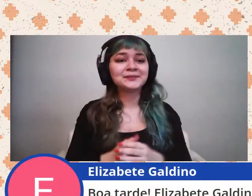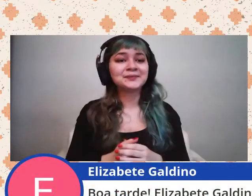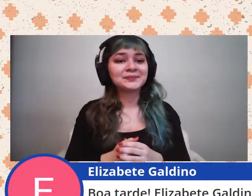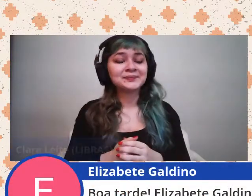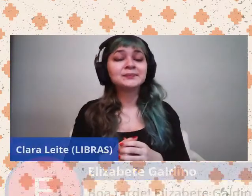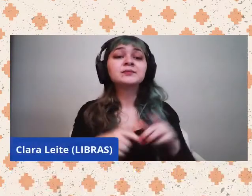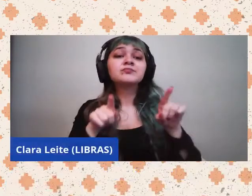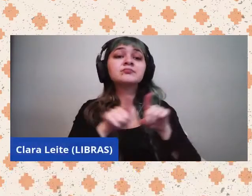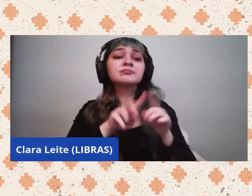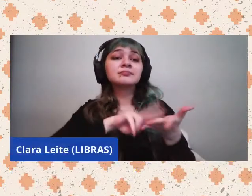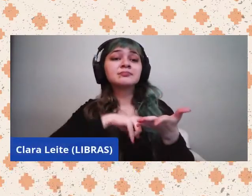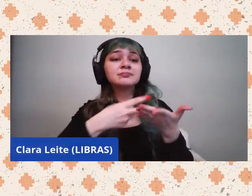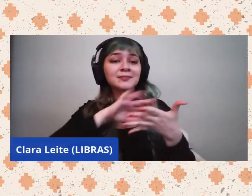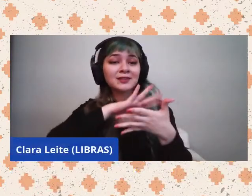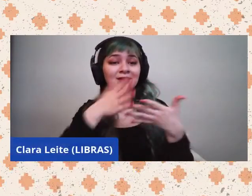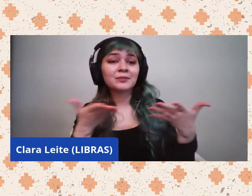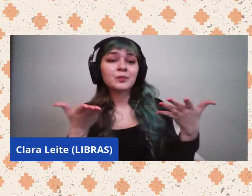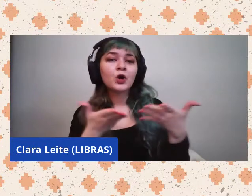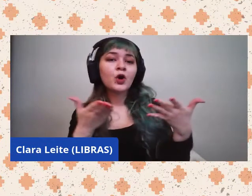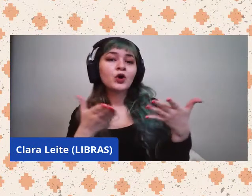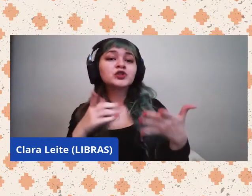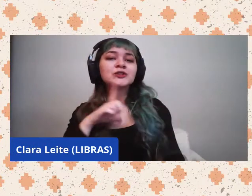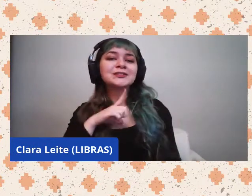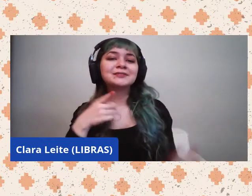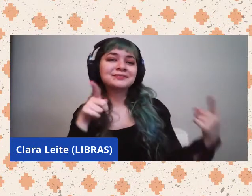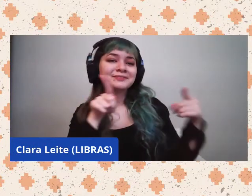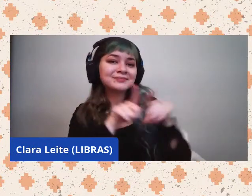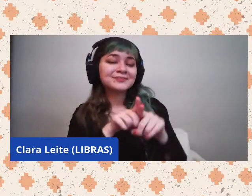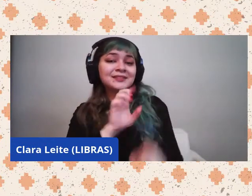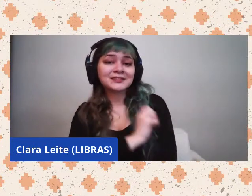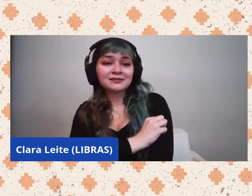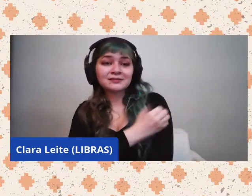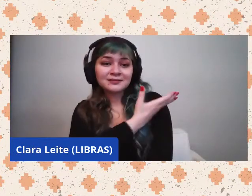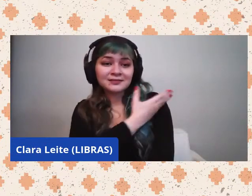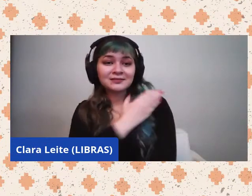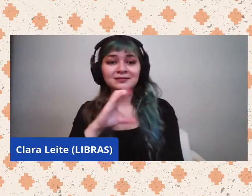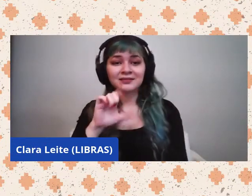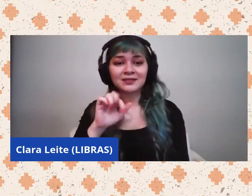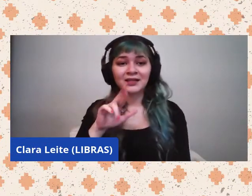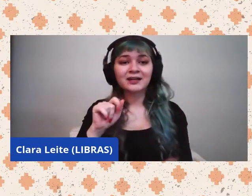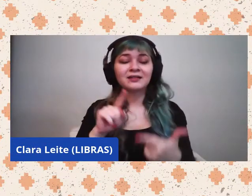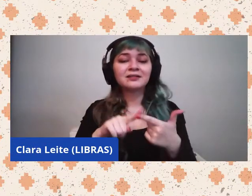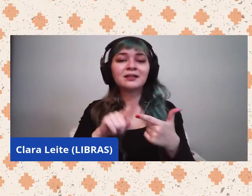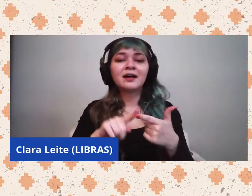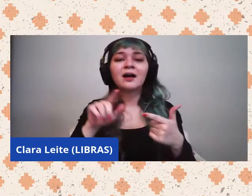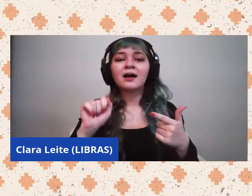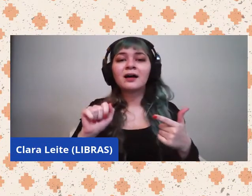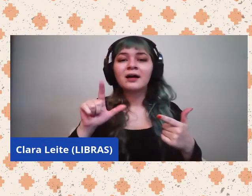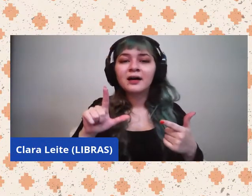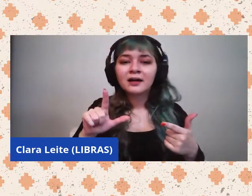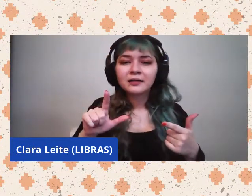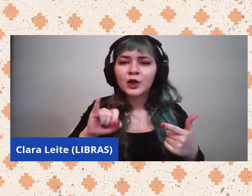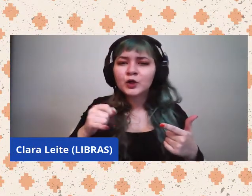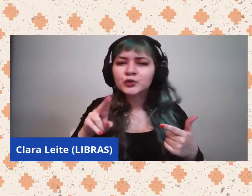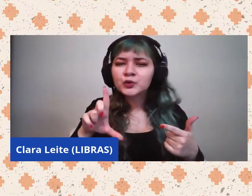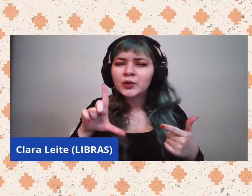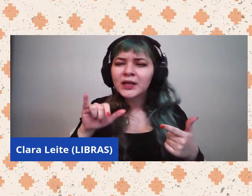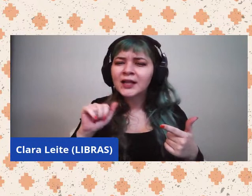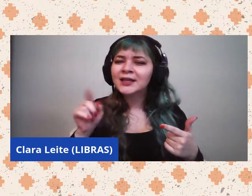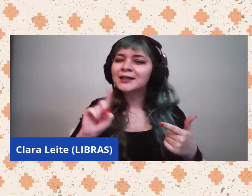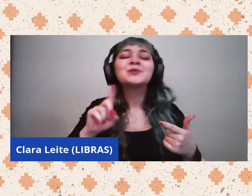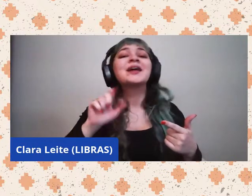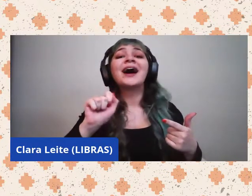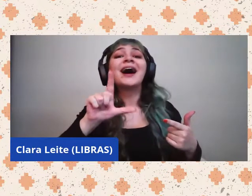na tradução de Libras de hoje, eu tenho aqui como parceiras a Clara e a... Na verdade, não é a Juliana, né, Clara?